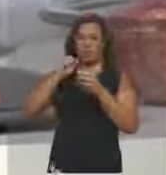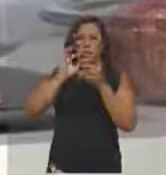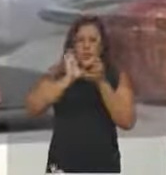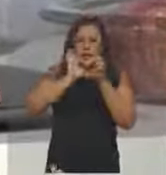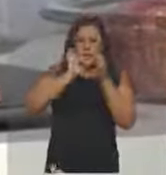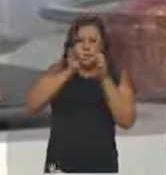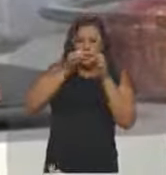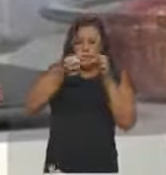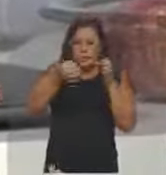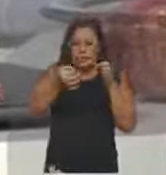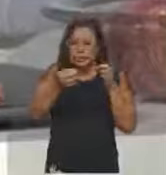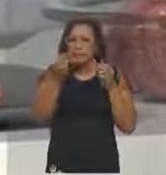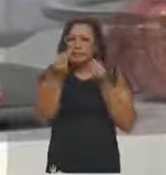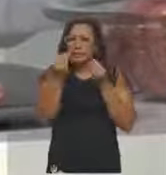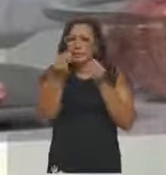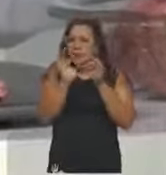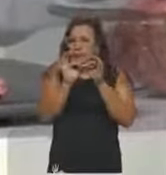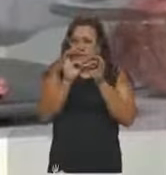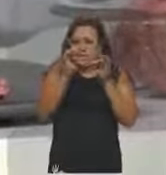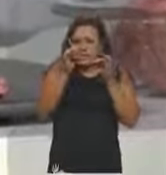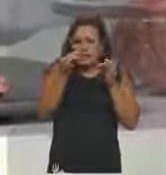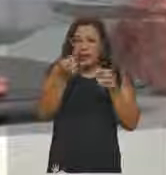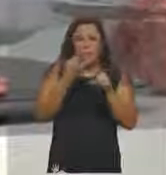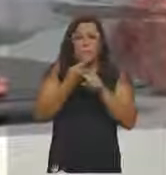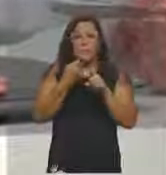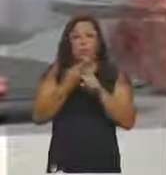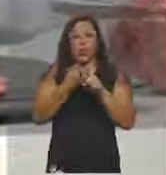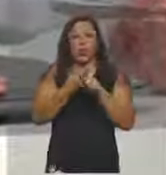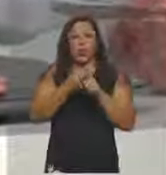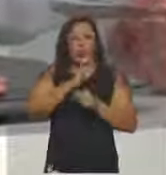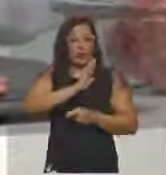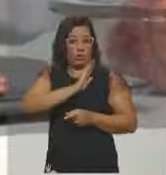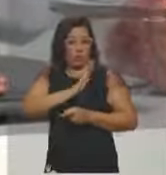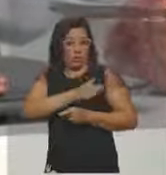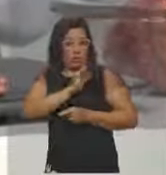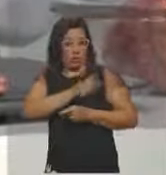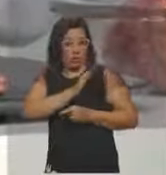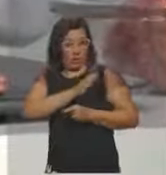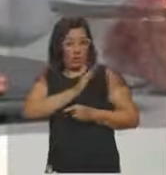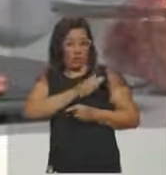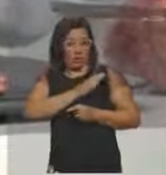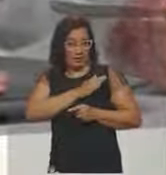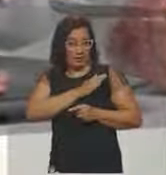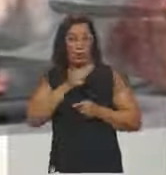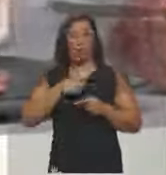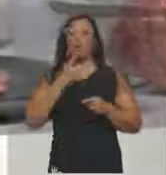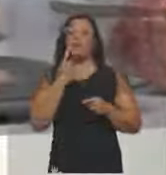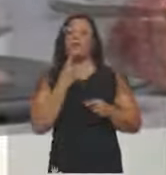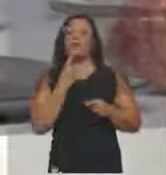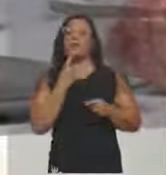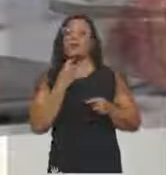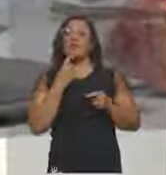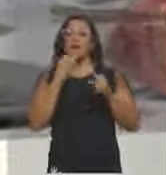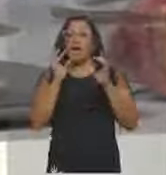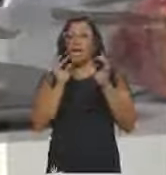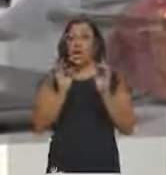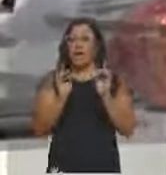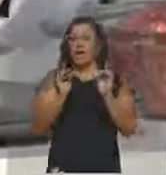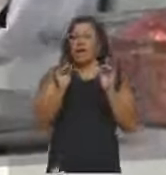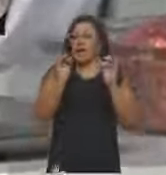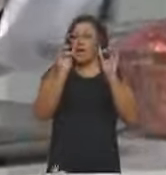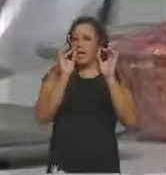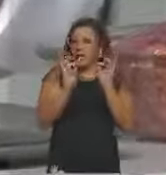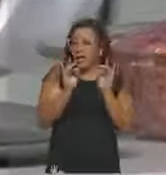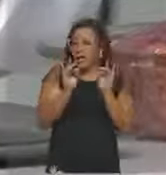fino, bem delicado, porque ela recebe, né, de certa forma, o sangue chega aqui nas aurículas e desce